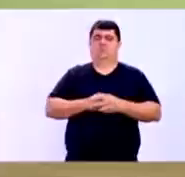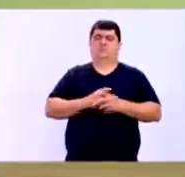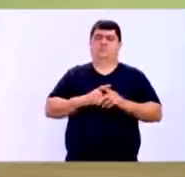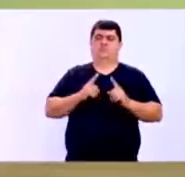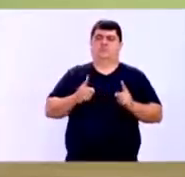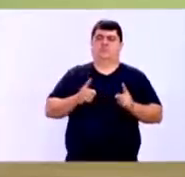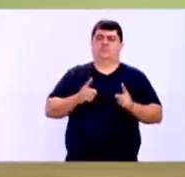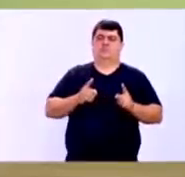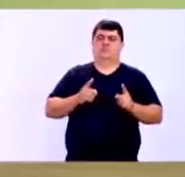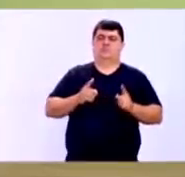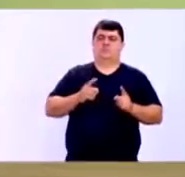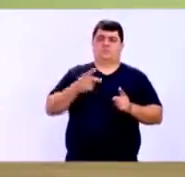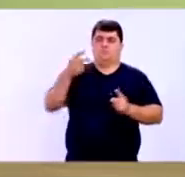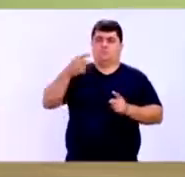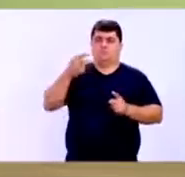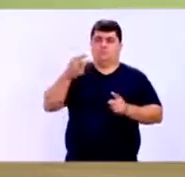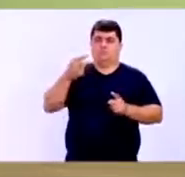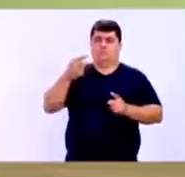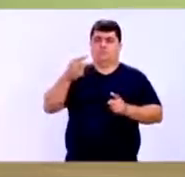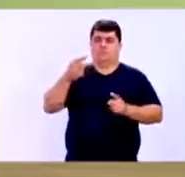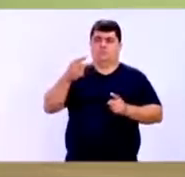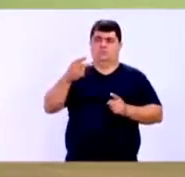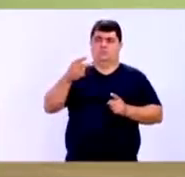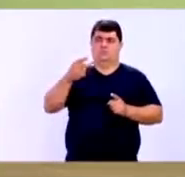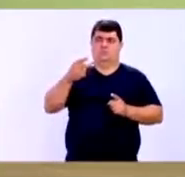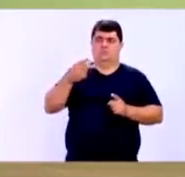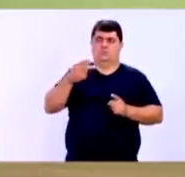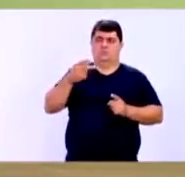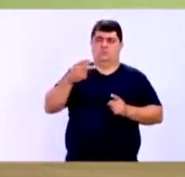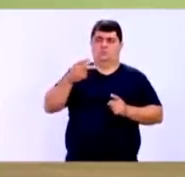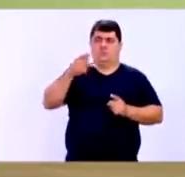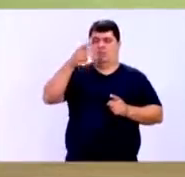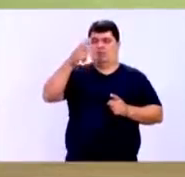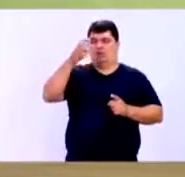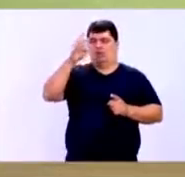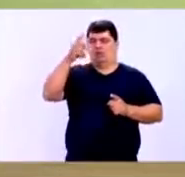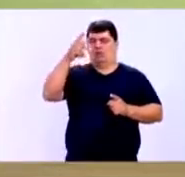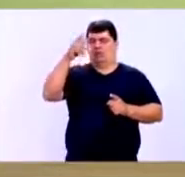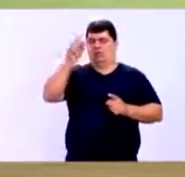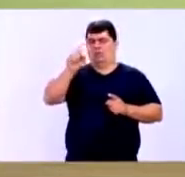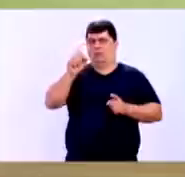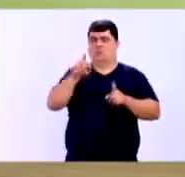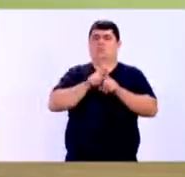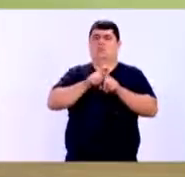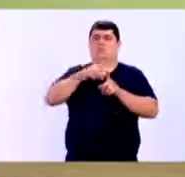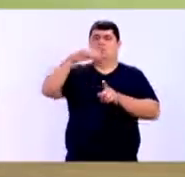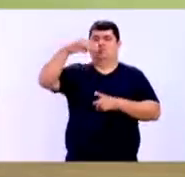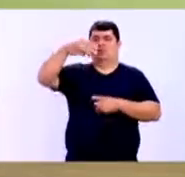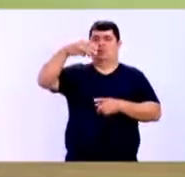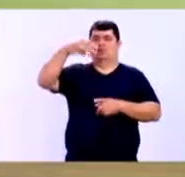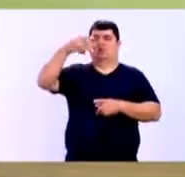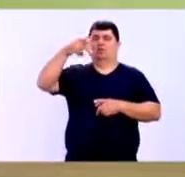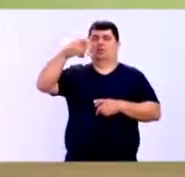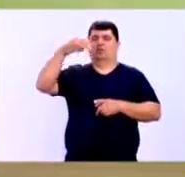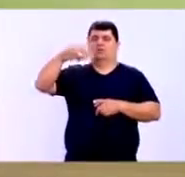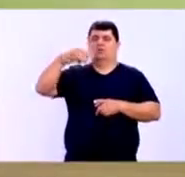Mas são esses dois mesmo, é o PEPs e a média ponderada móvel, né?